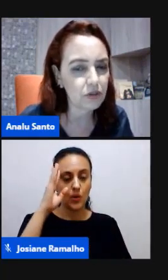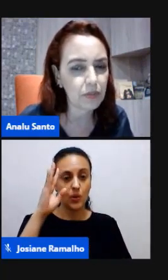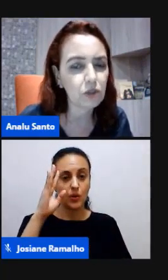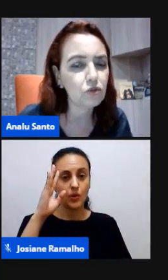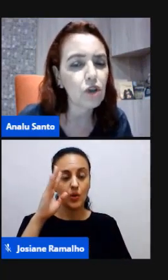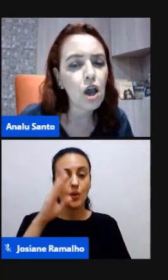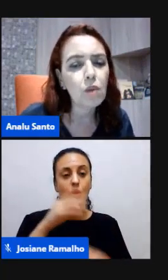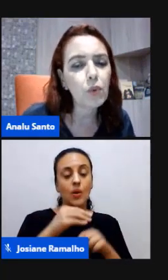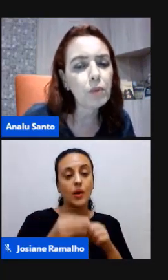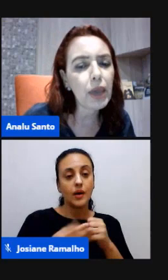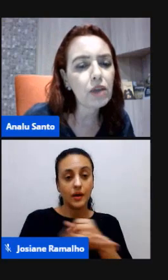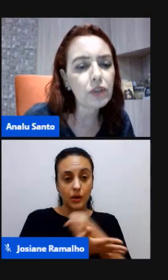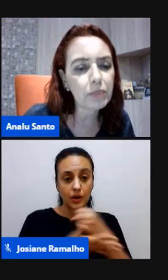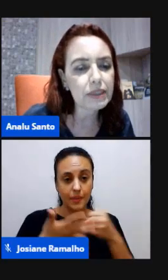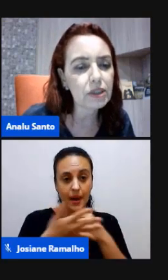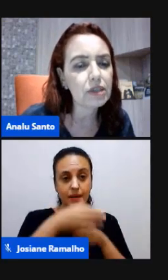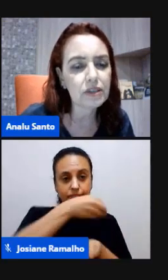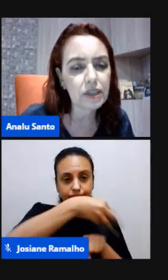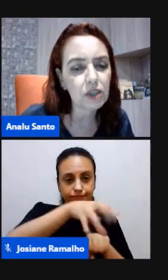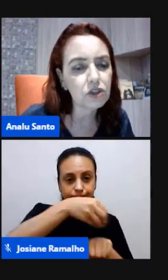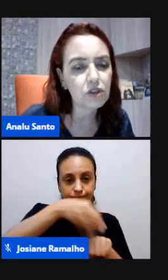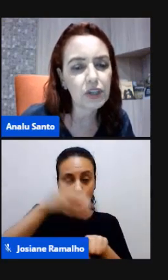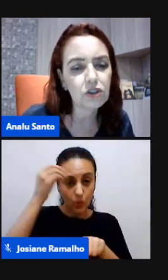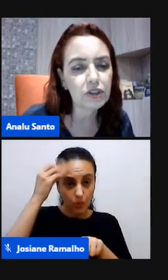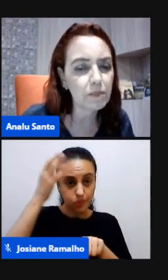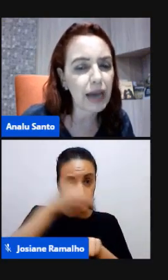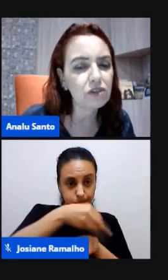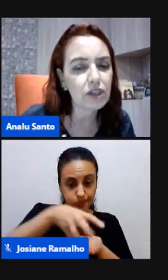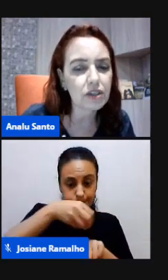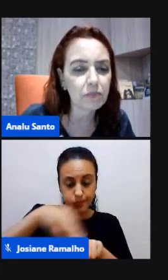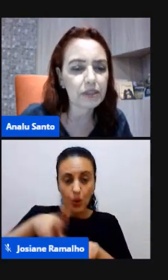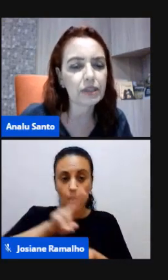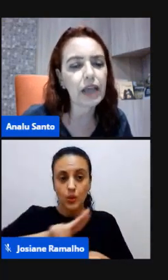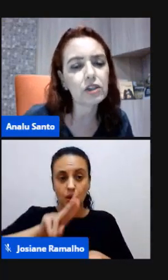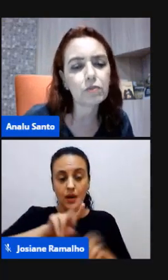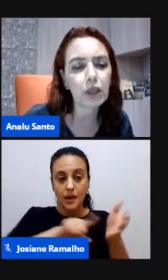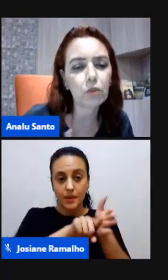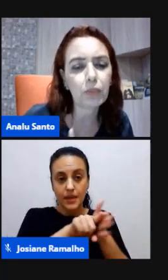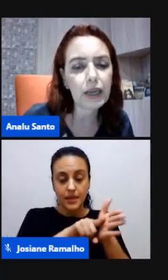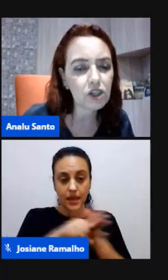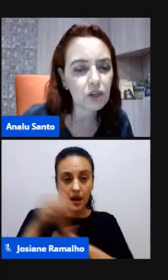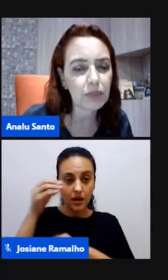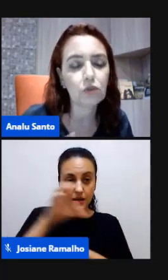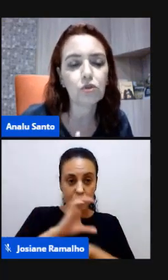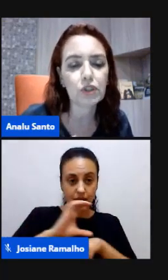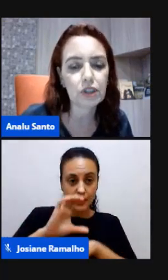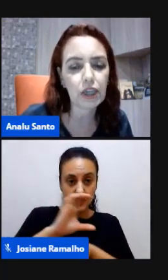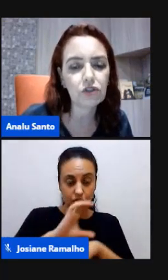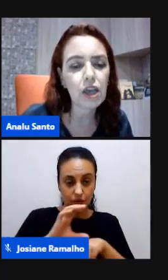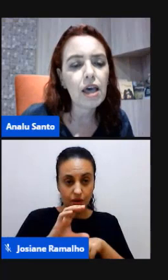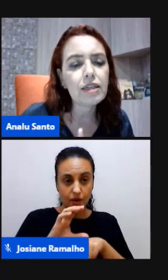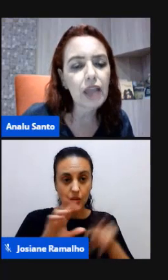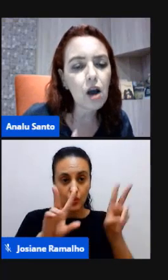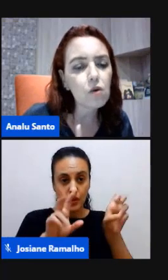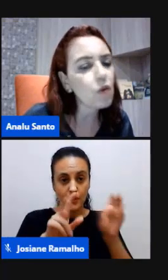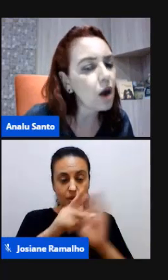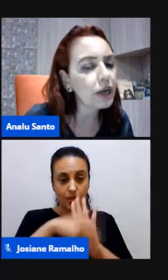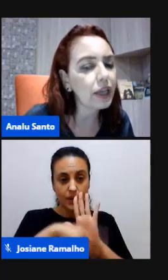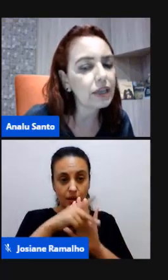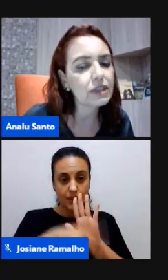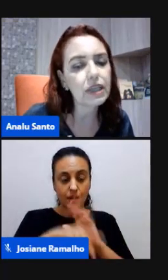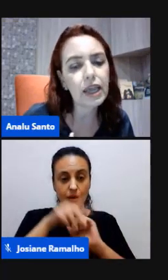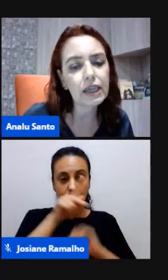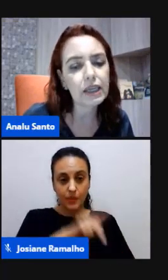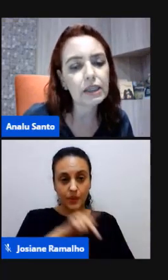de conhecimentos por meio da pesquisa científica de temáticas apresentadas pelo planejamento docente, tal